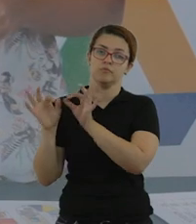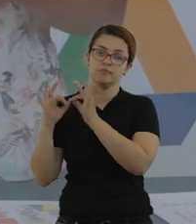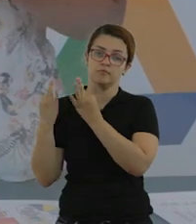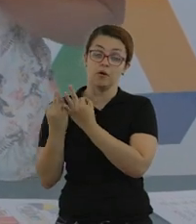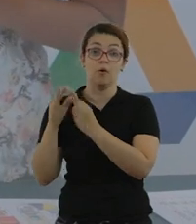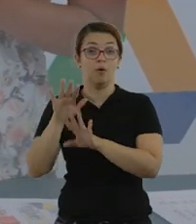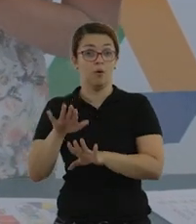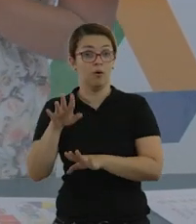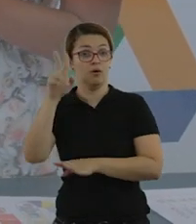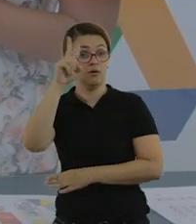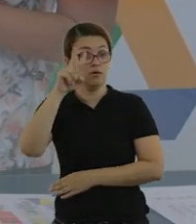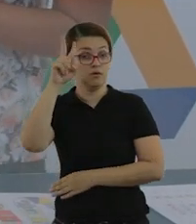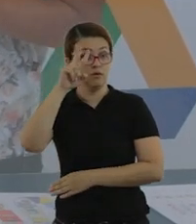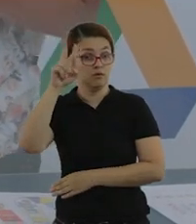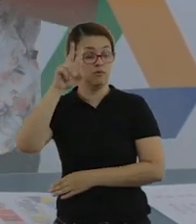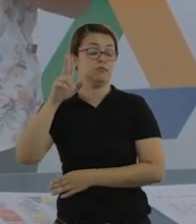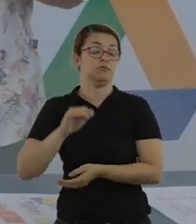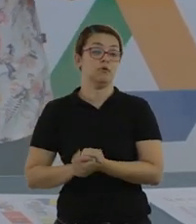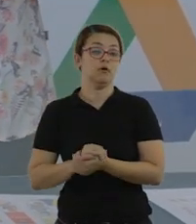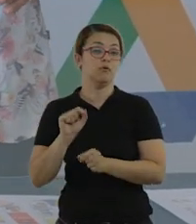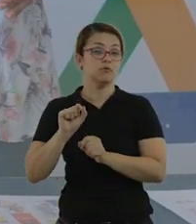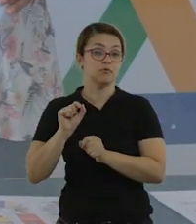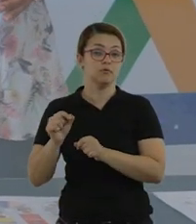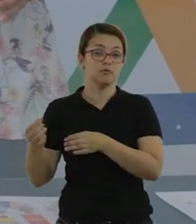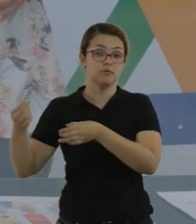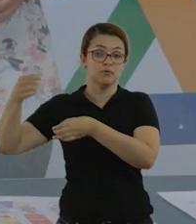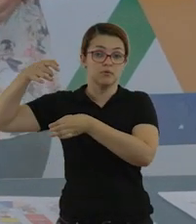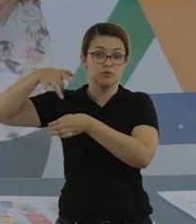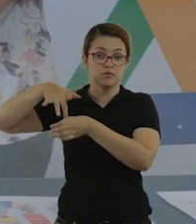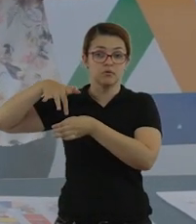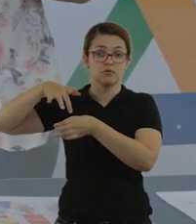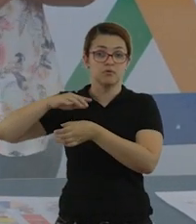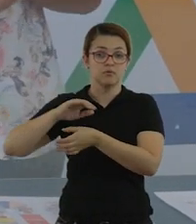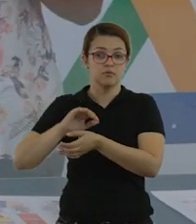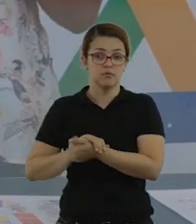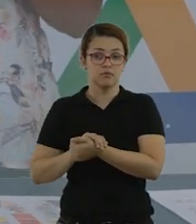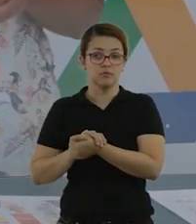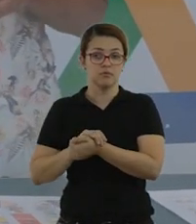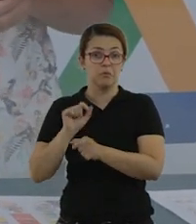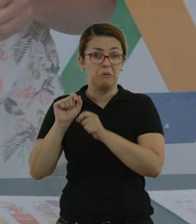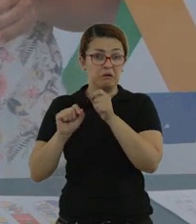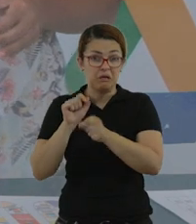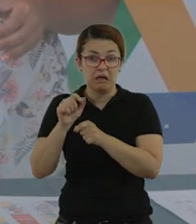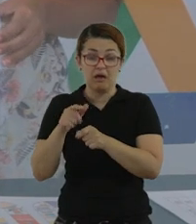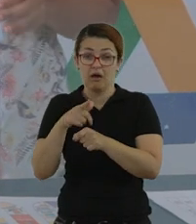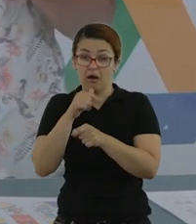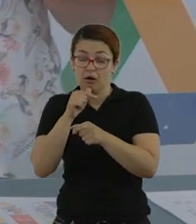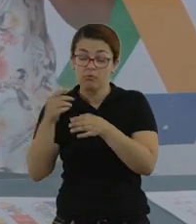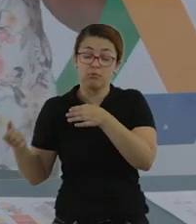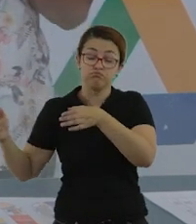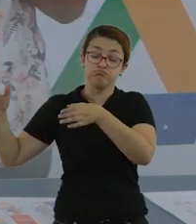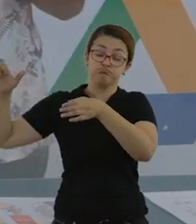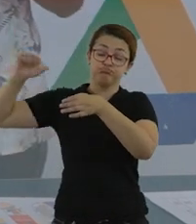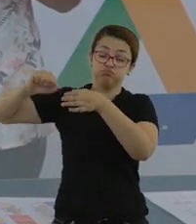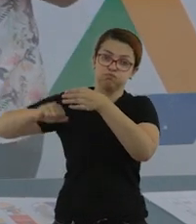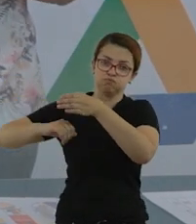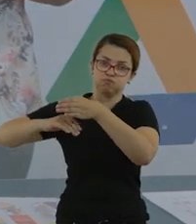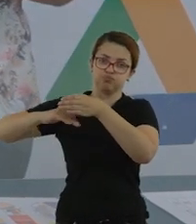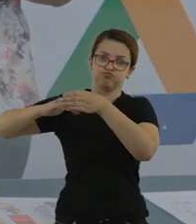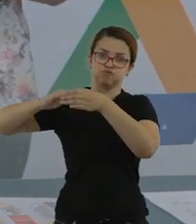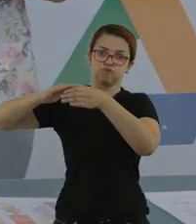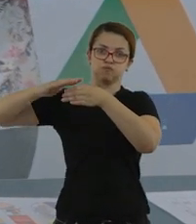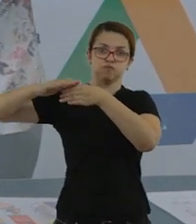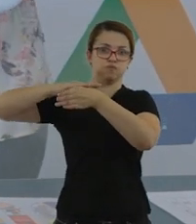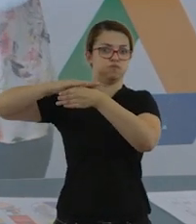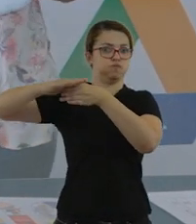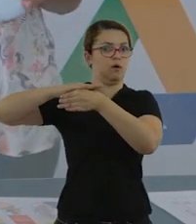pais. Ah, mas aí, crianças, quando vocês forem regar a plantinha de vocês, lembra de não colocar muita água. Se você encher o seu vasinho com